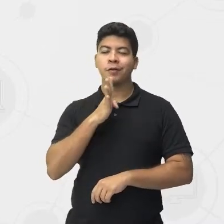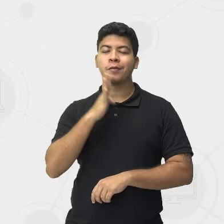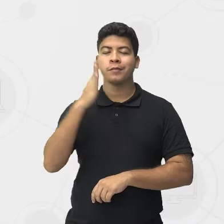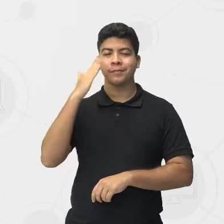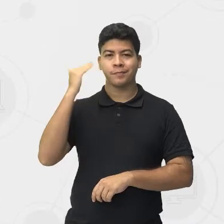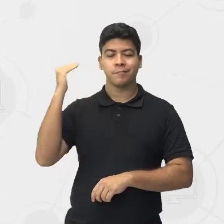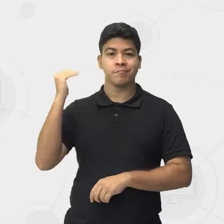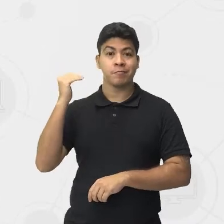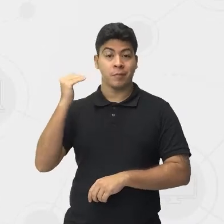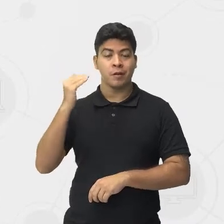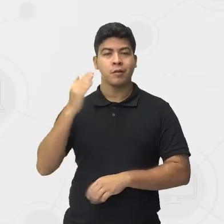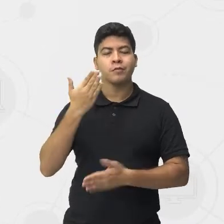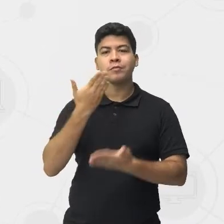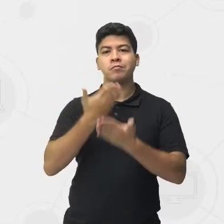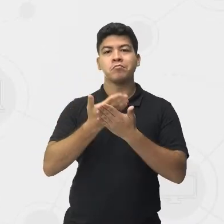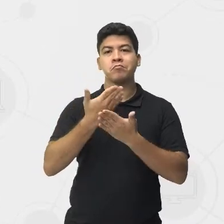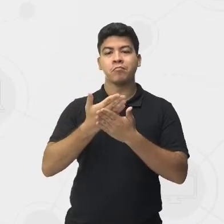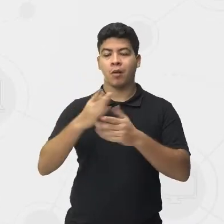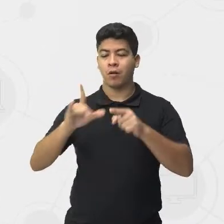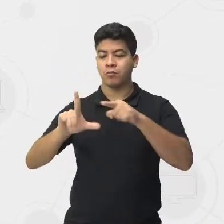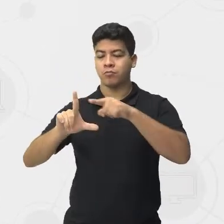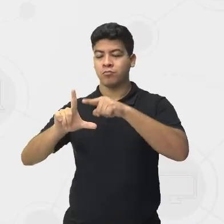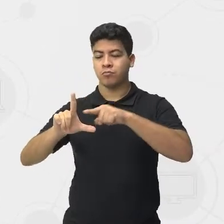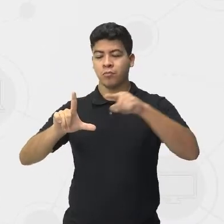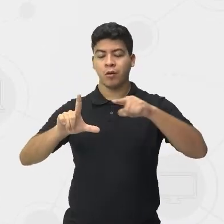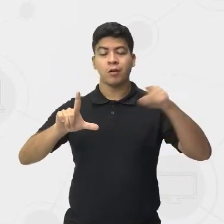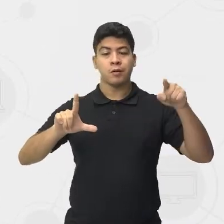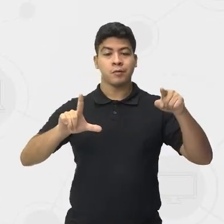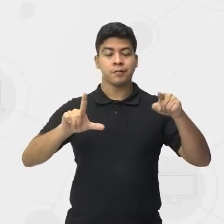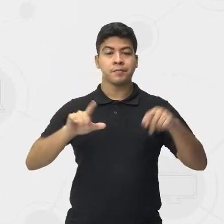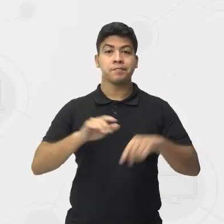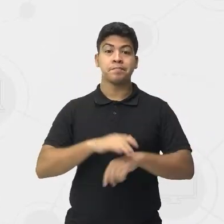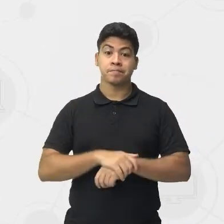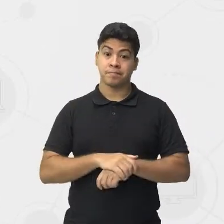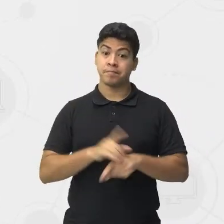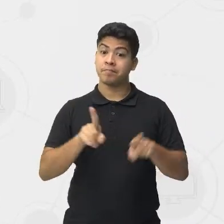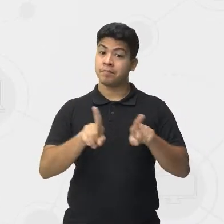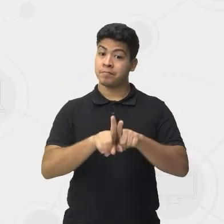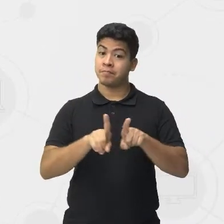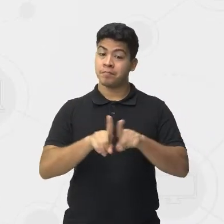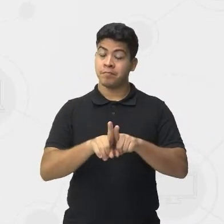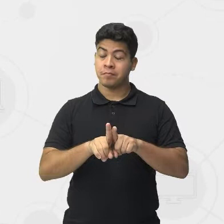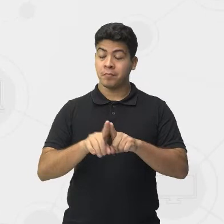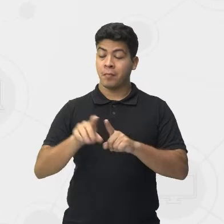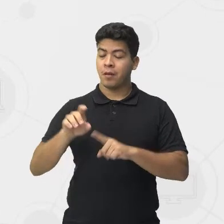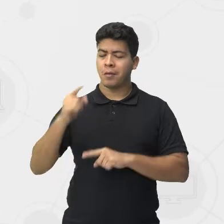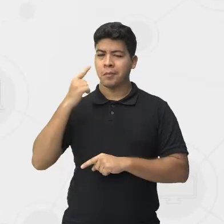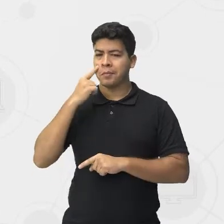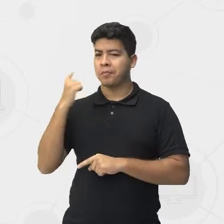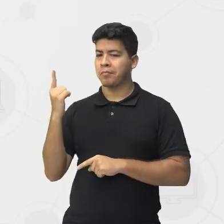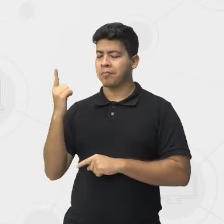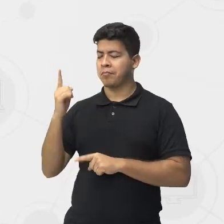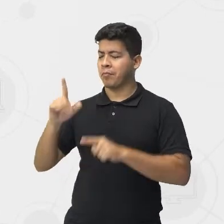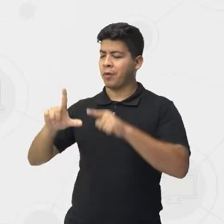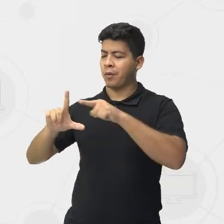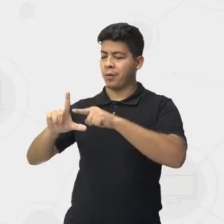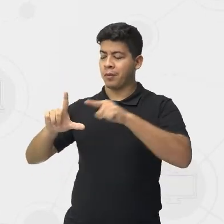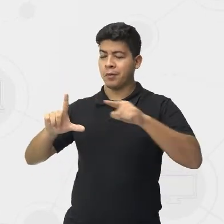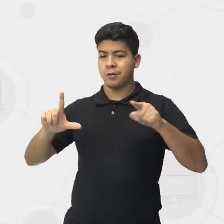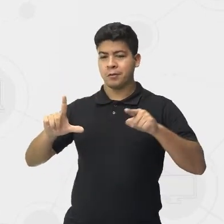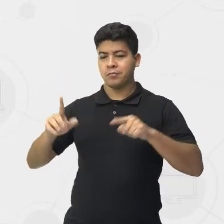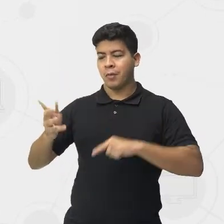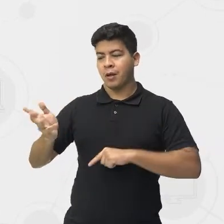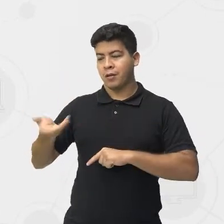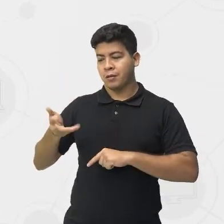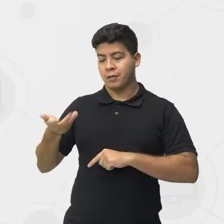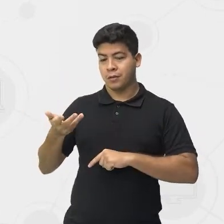Vamos estudar os gráficos da posição pelo tempo, S vezes T, da velocidade pelo tempo, V vezes T, e da